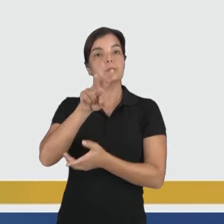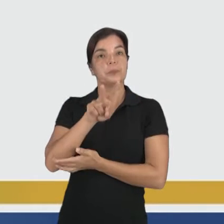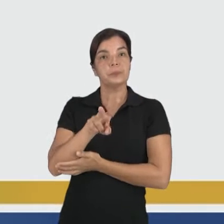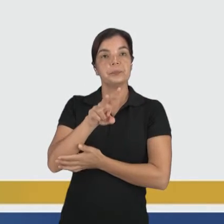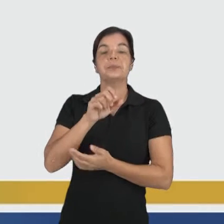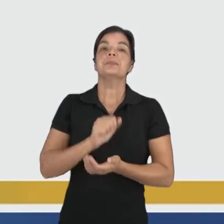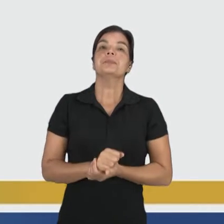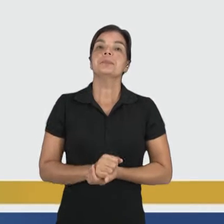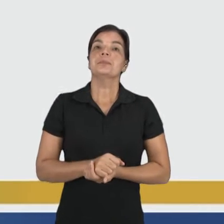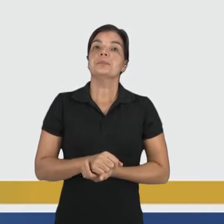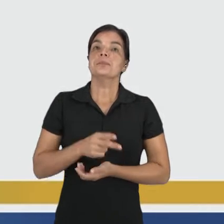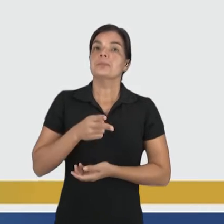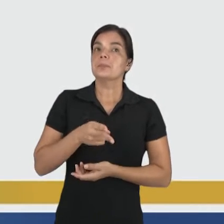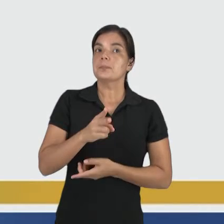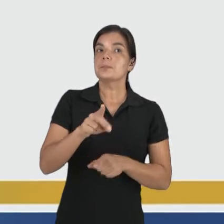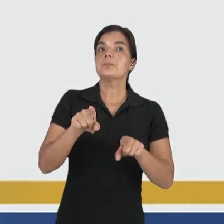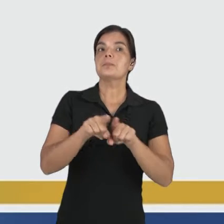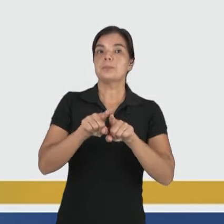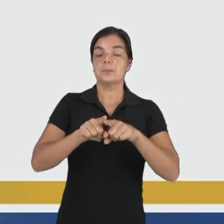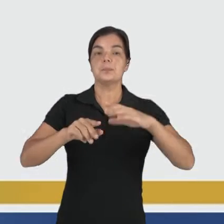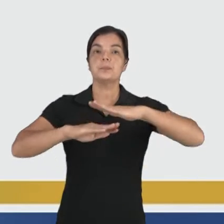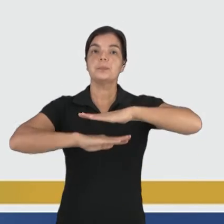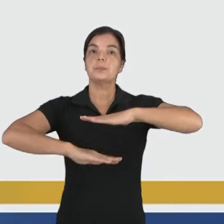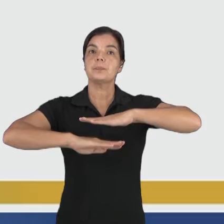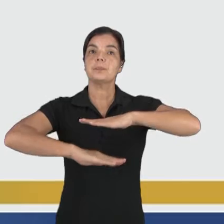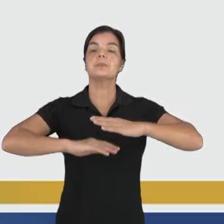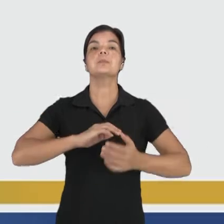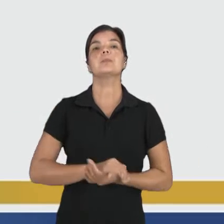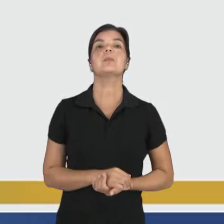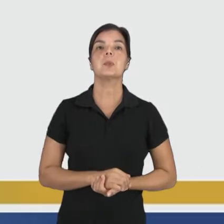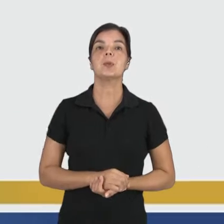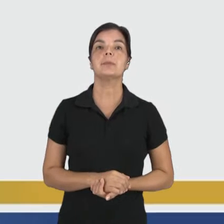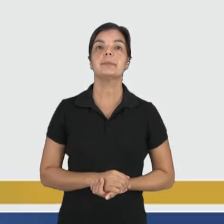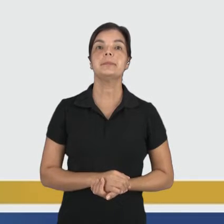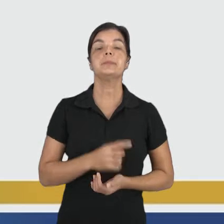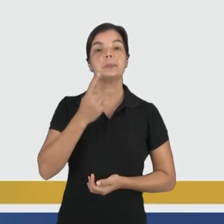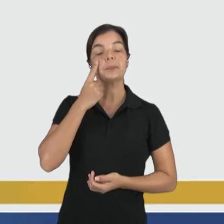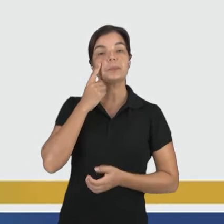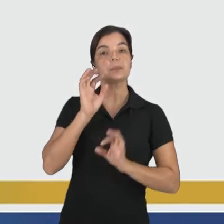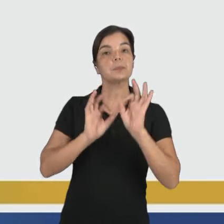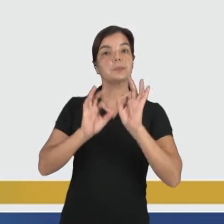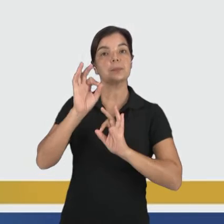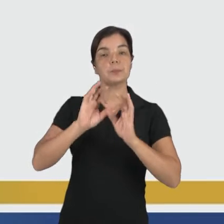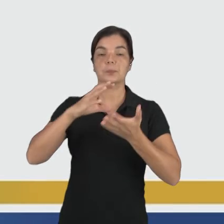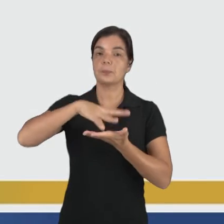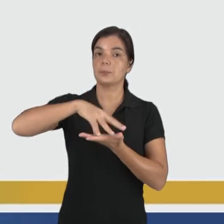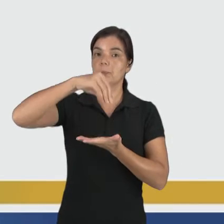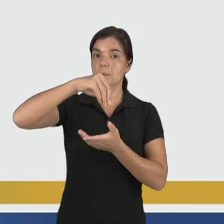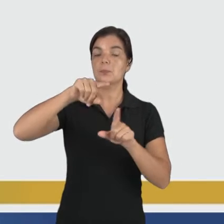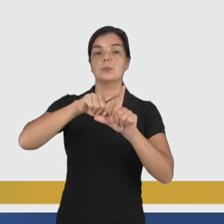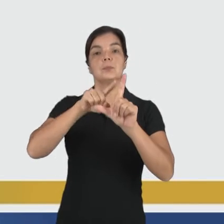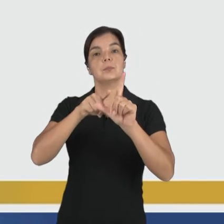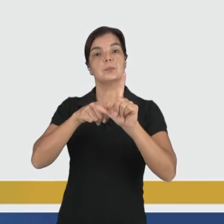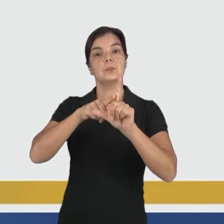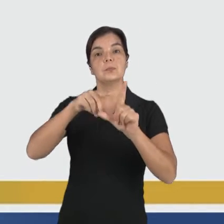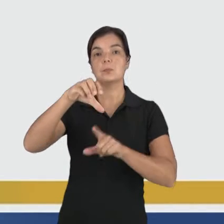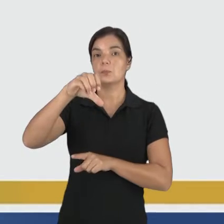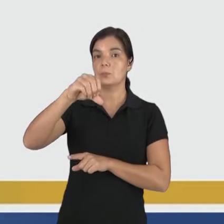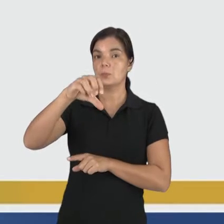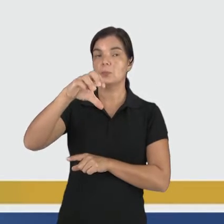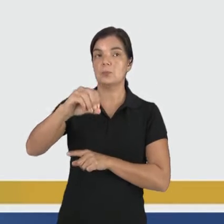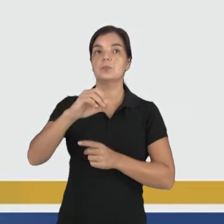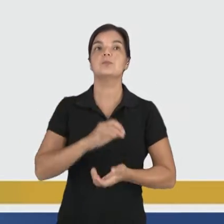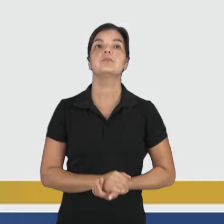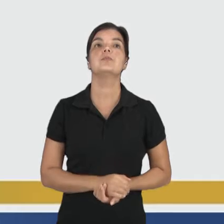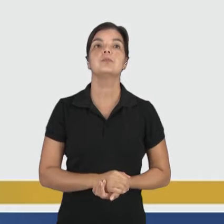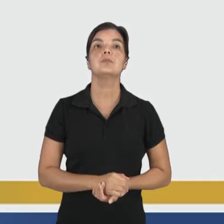é perpendicular à base, tá? E aí ela vai formar um ângulo de 90 graus. Além